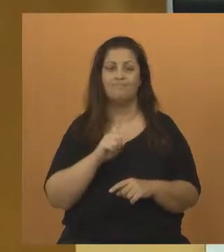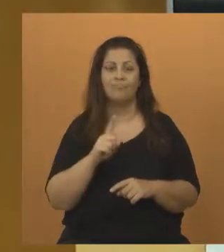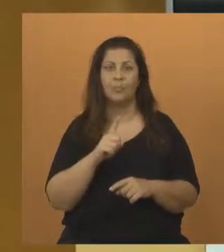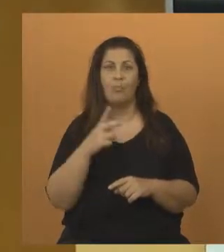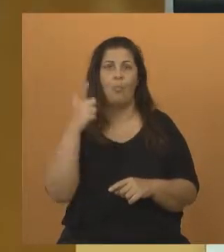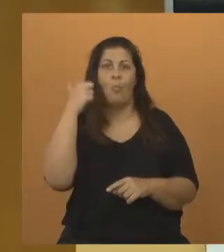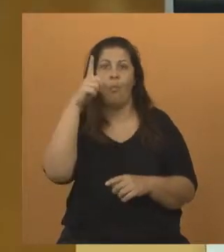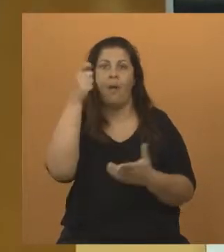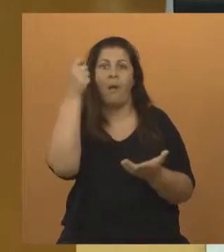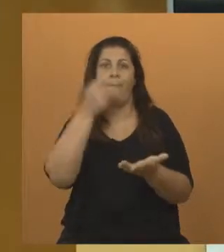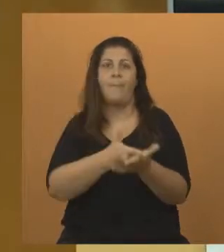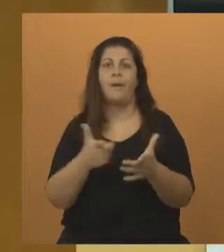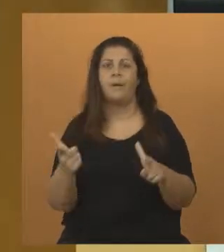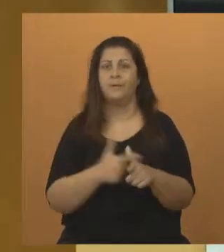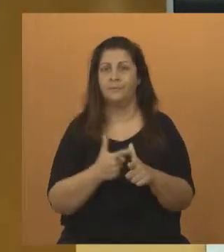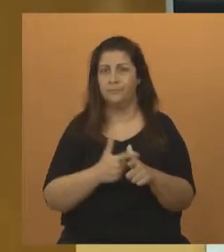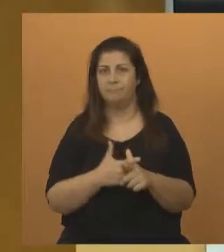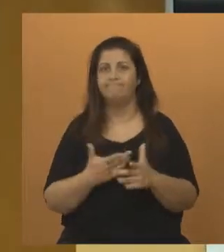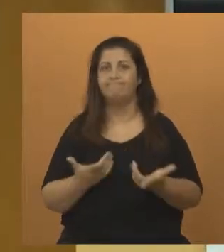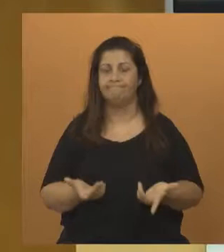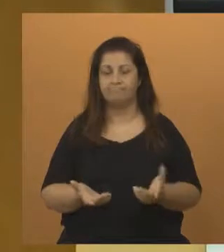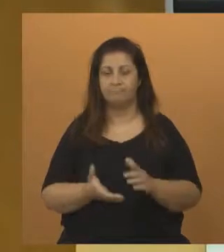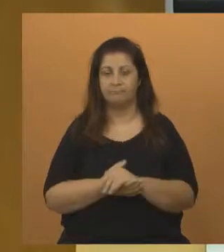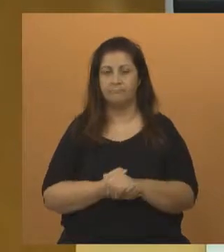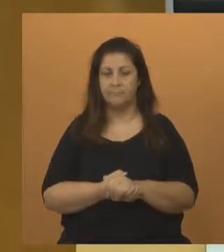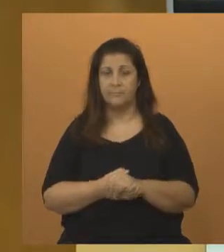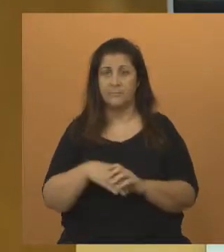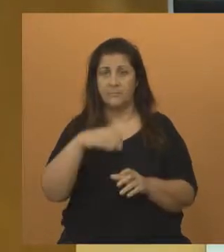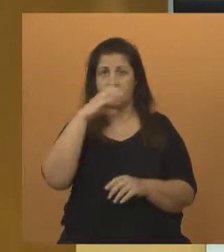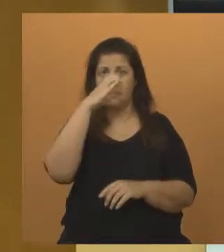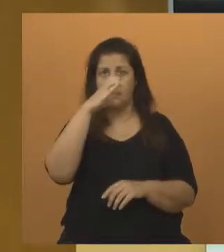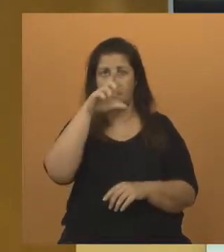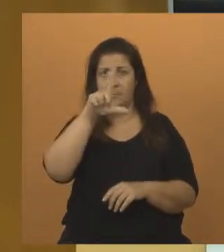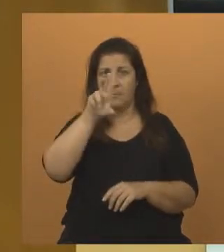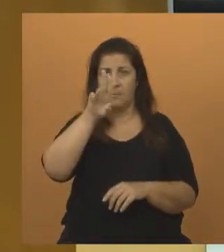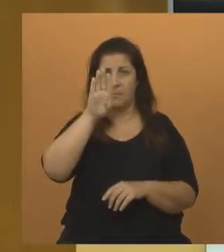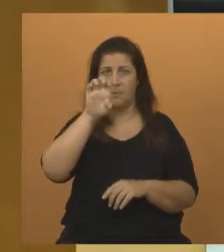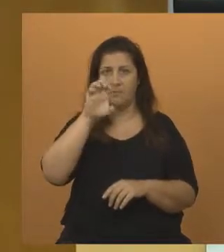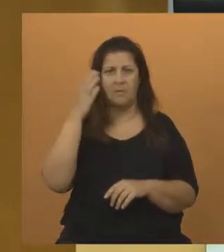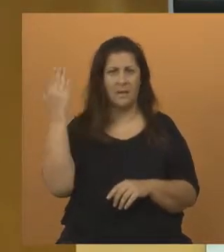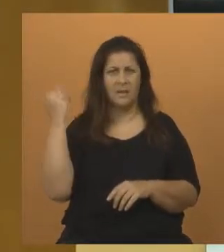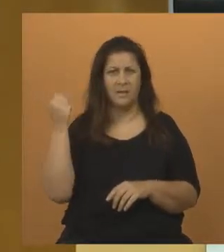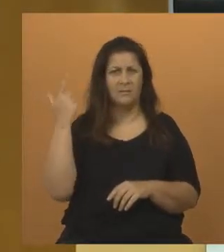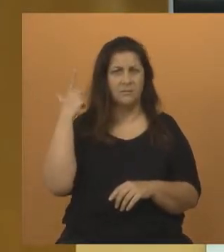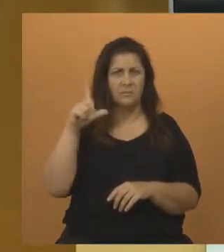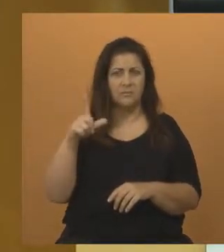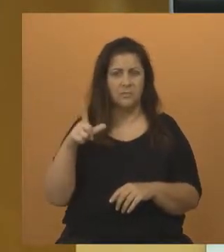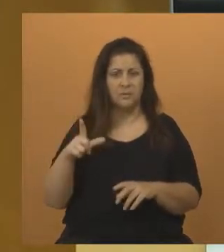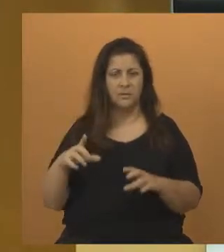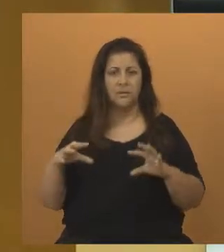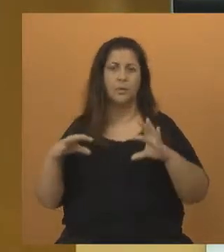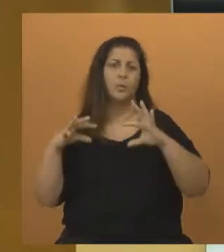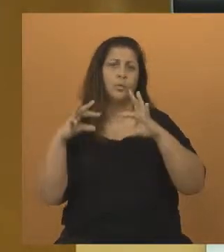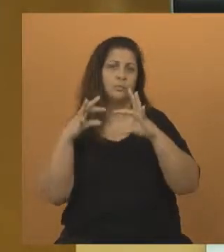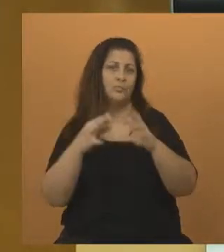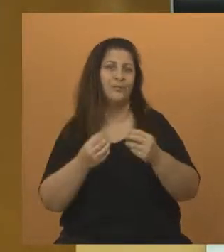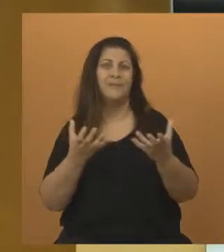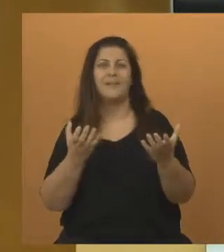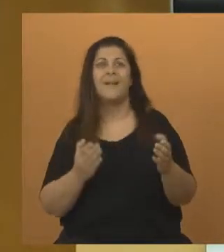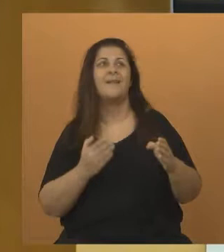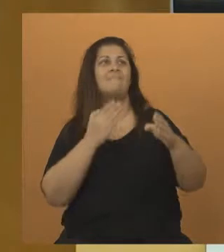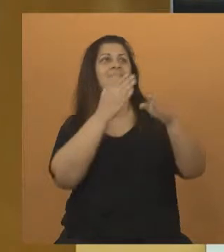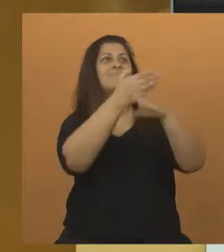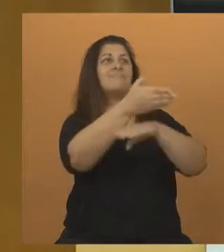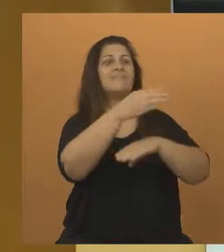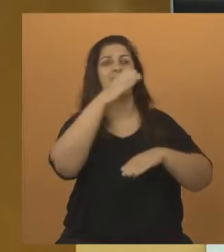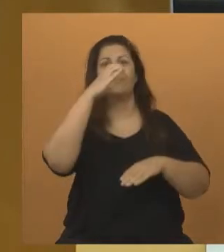sua arrecadação. Esses clubes anteriormente conseguiam, né? Todo mundo gostaria de ir a um clube, e muitos